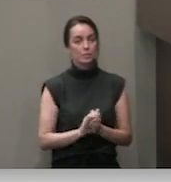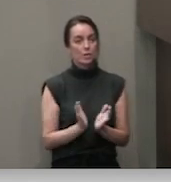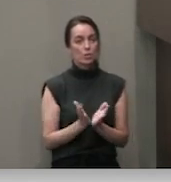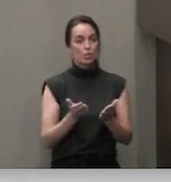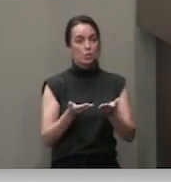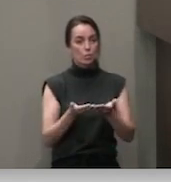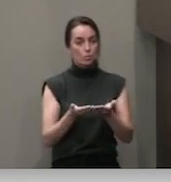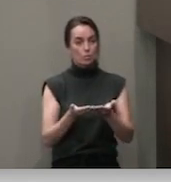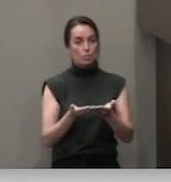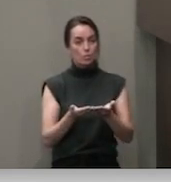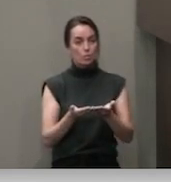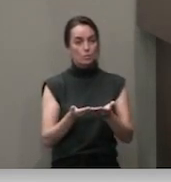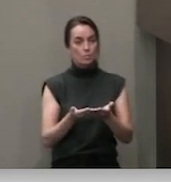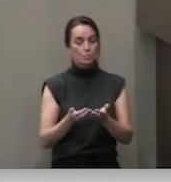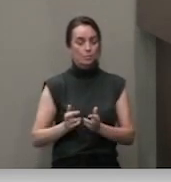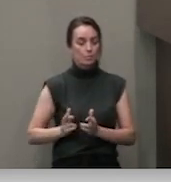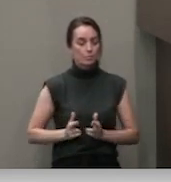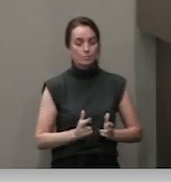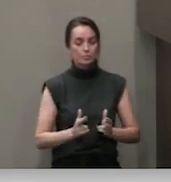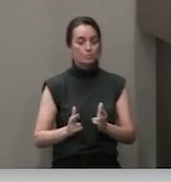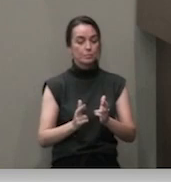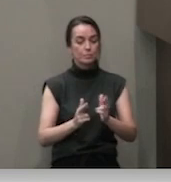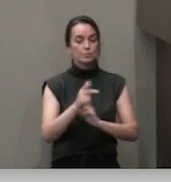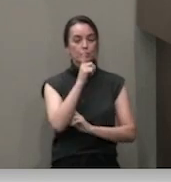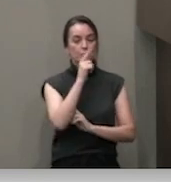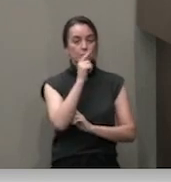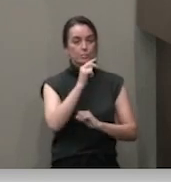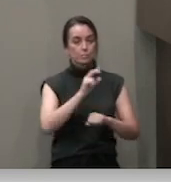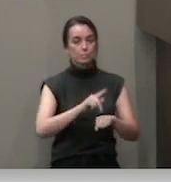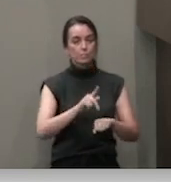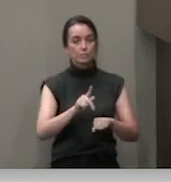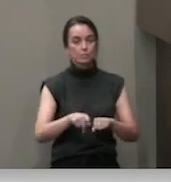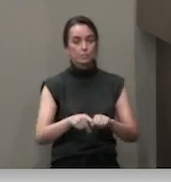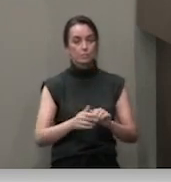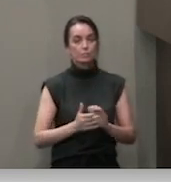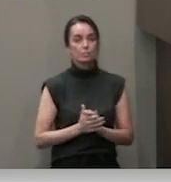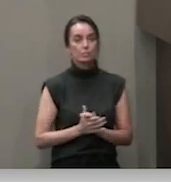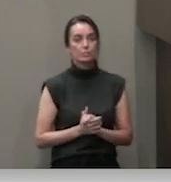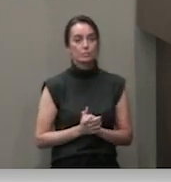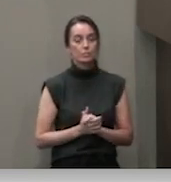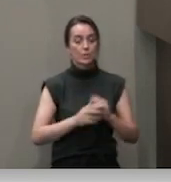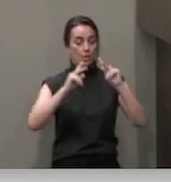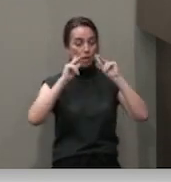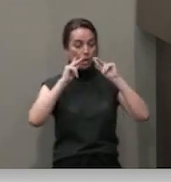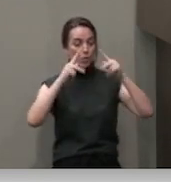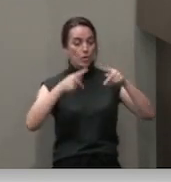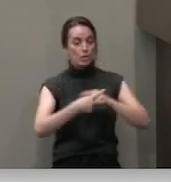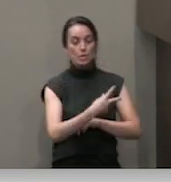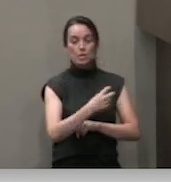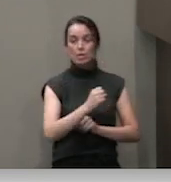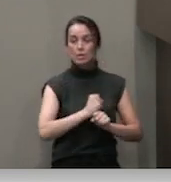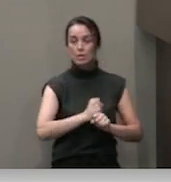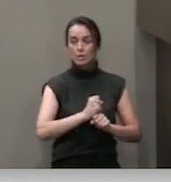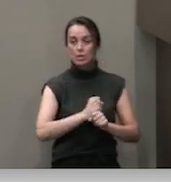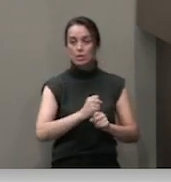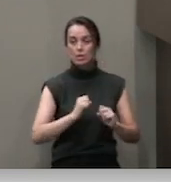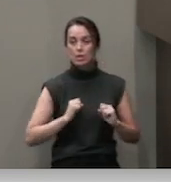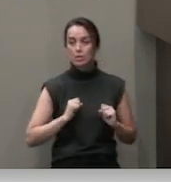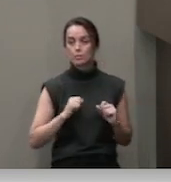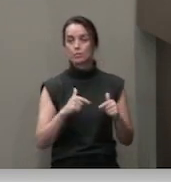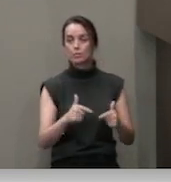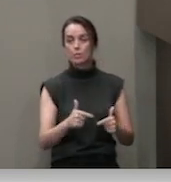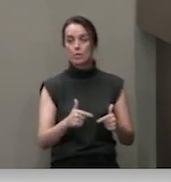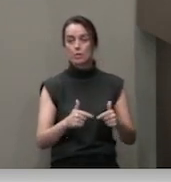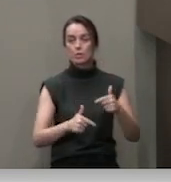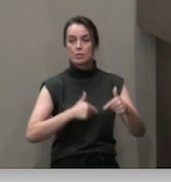comitê da bacia hidrográfica do Rio Grande do Rio pass fundo em reconhecimento aos 20 anos de atuação trabalhando em